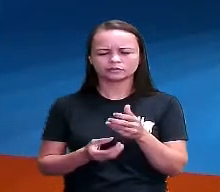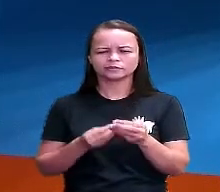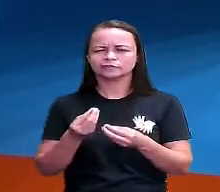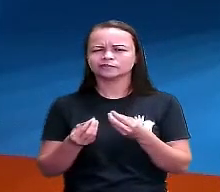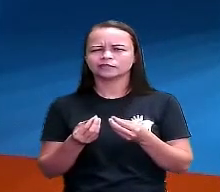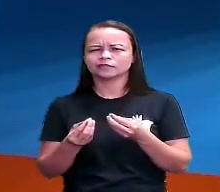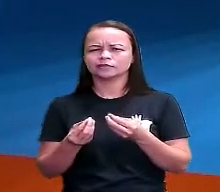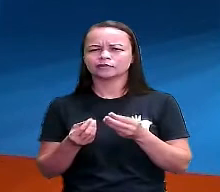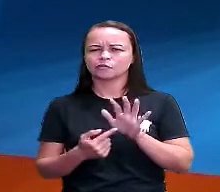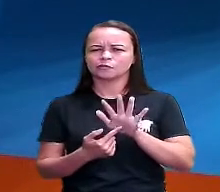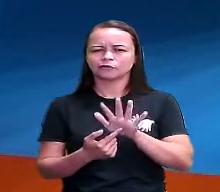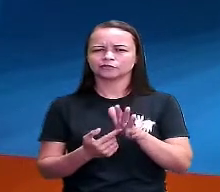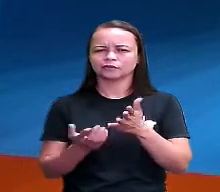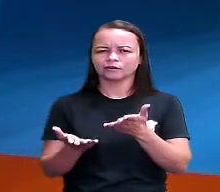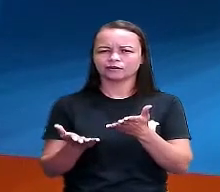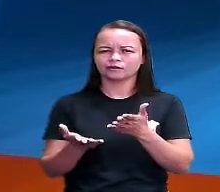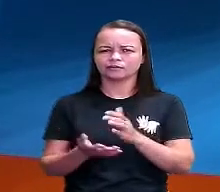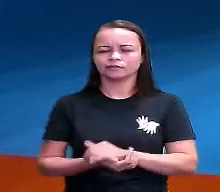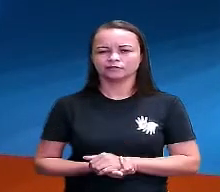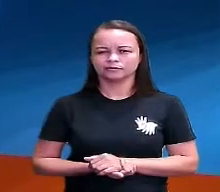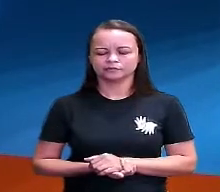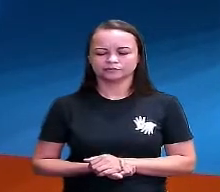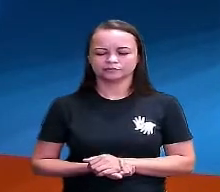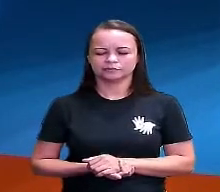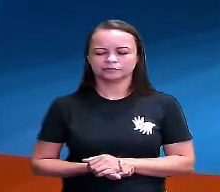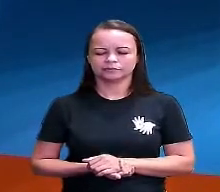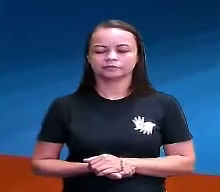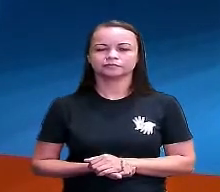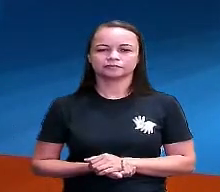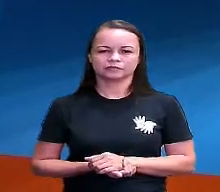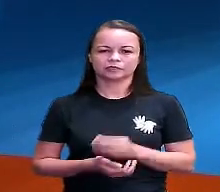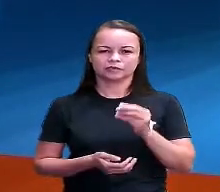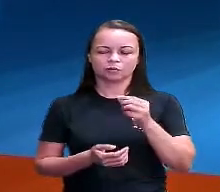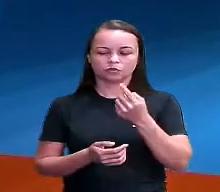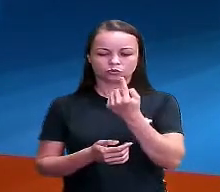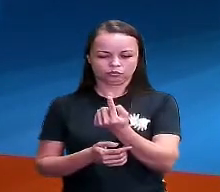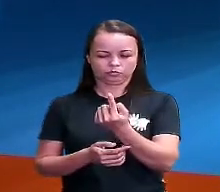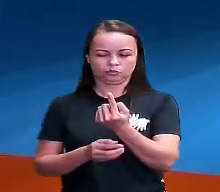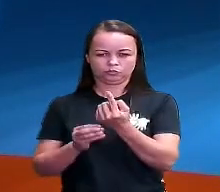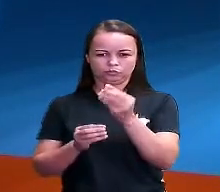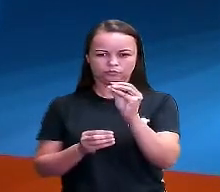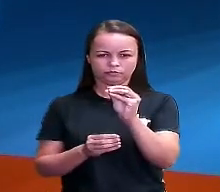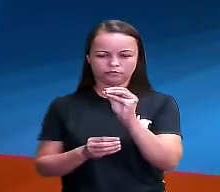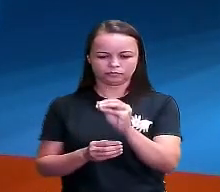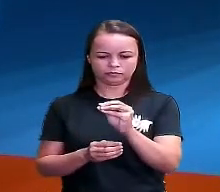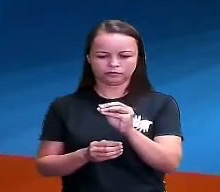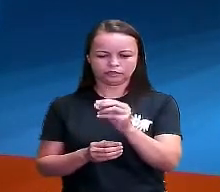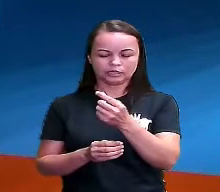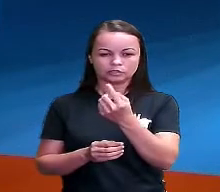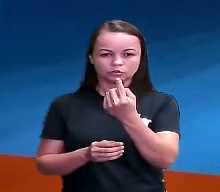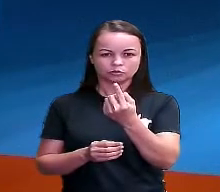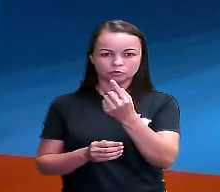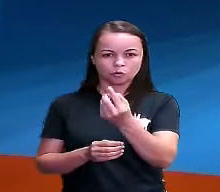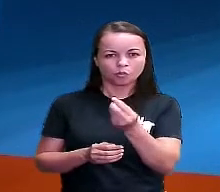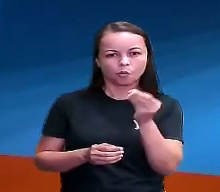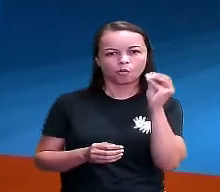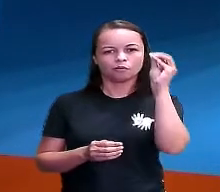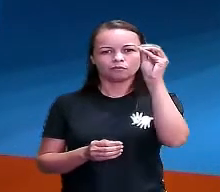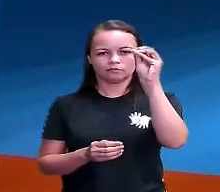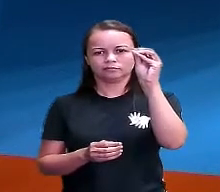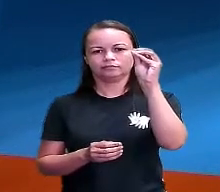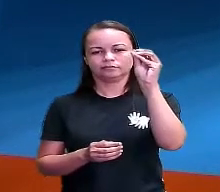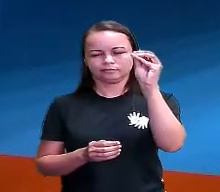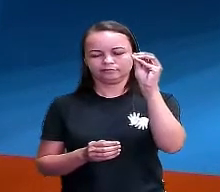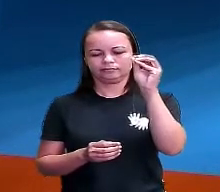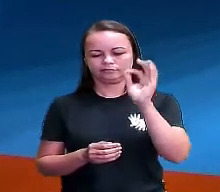11 todinho aqui? Não. Então, o que é que eu faço? Boto um aqui e subo o outro 1 para cá,